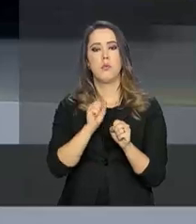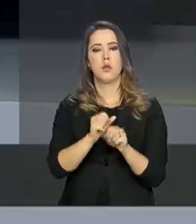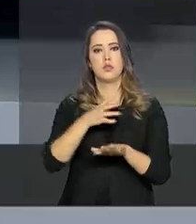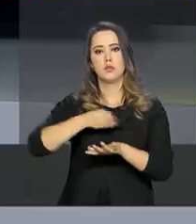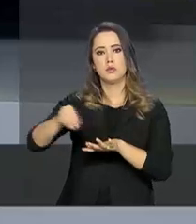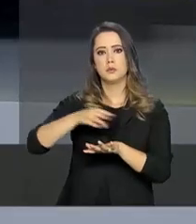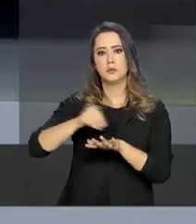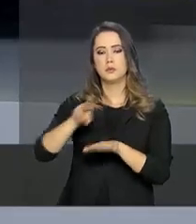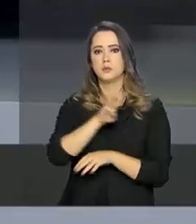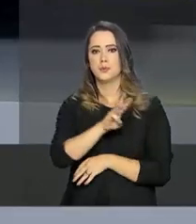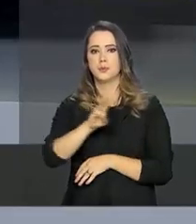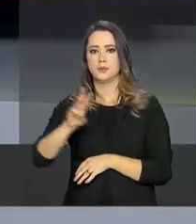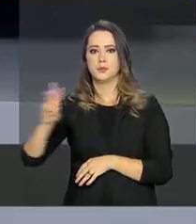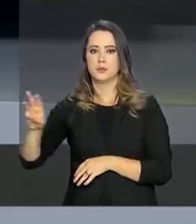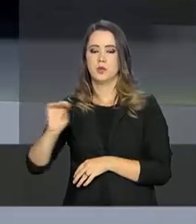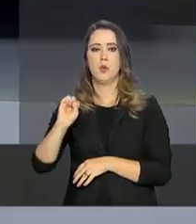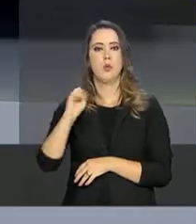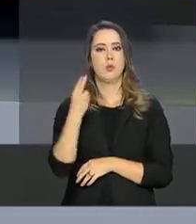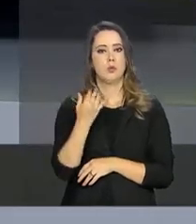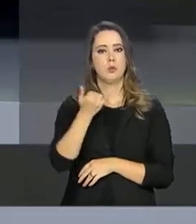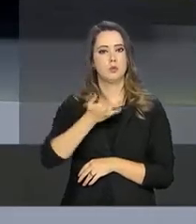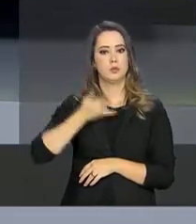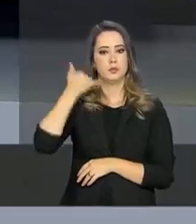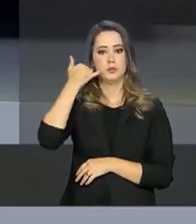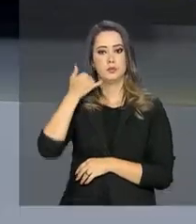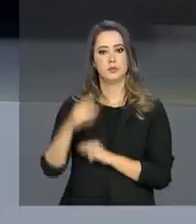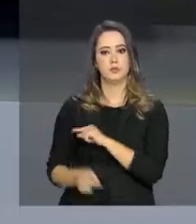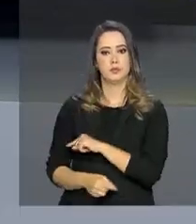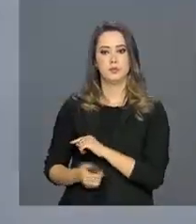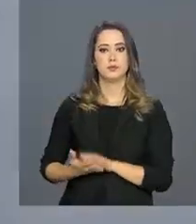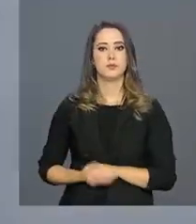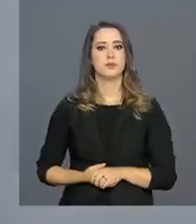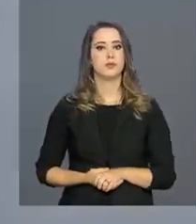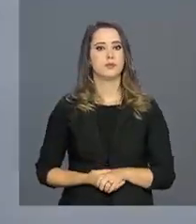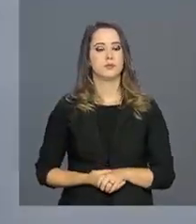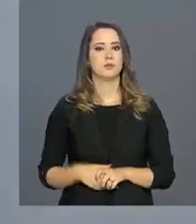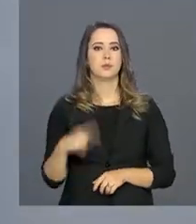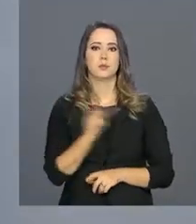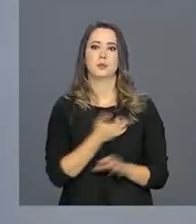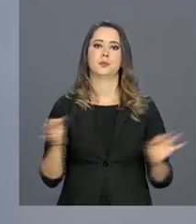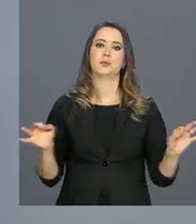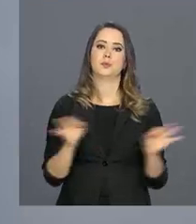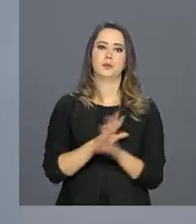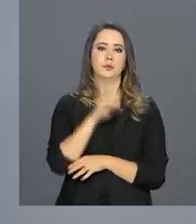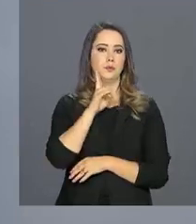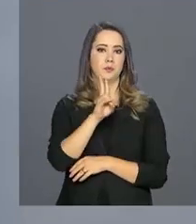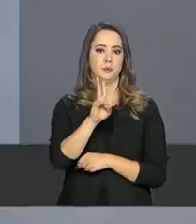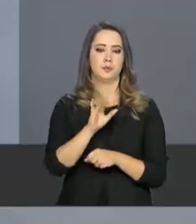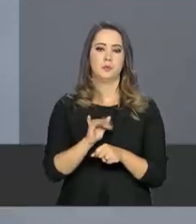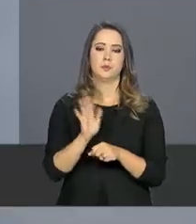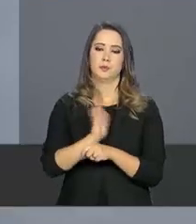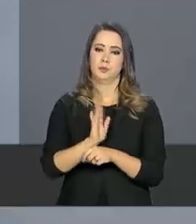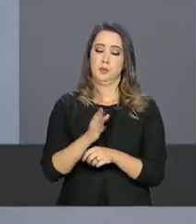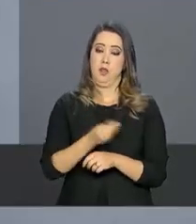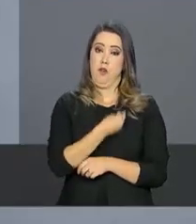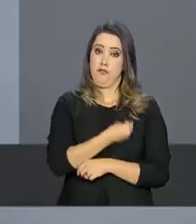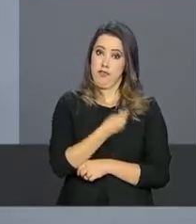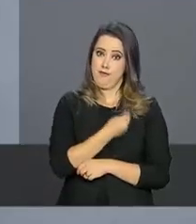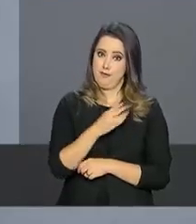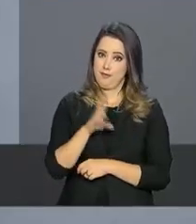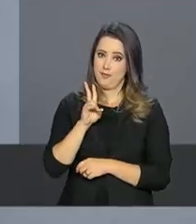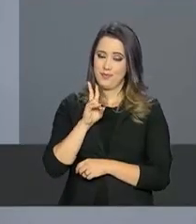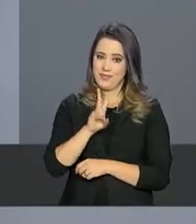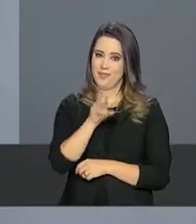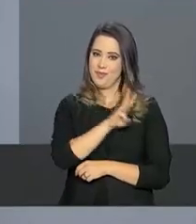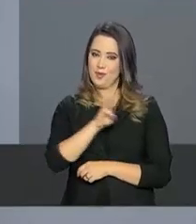pegar informações na página da embrapa ou ainda por telefone nós ficamos por aqui você acompanha a programação ao vivo pelo site